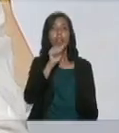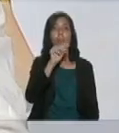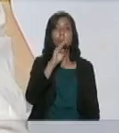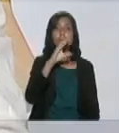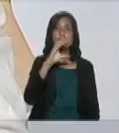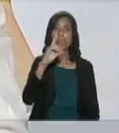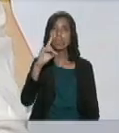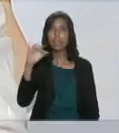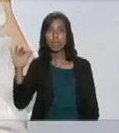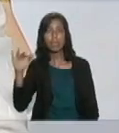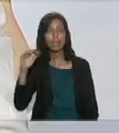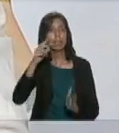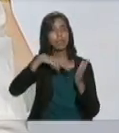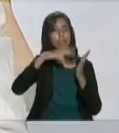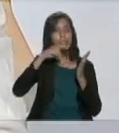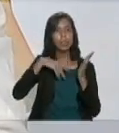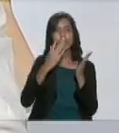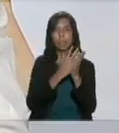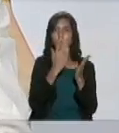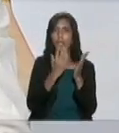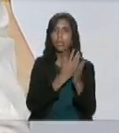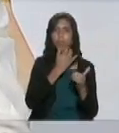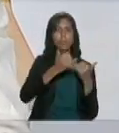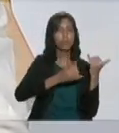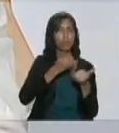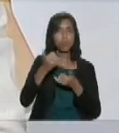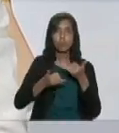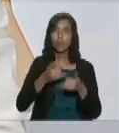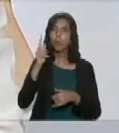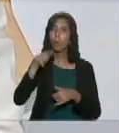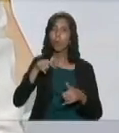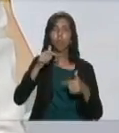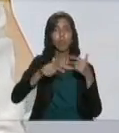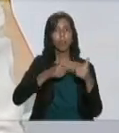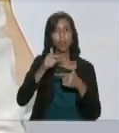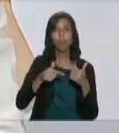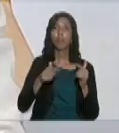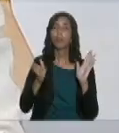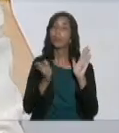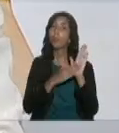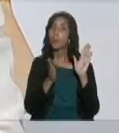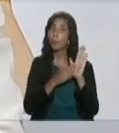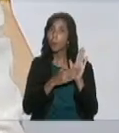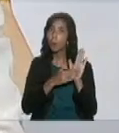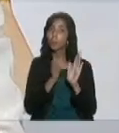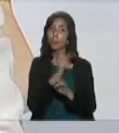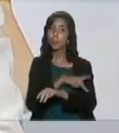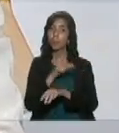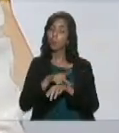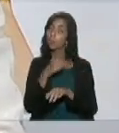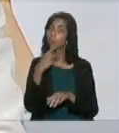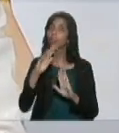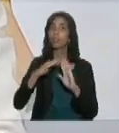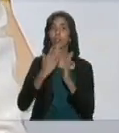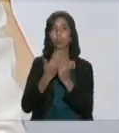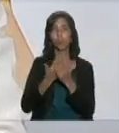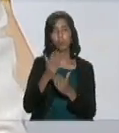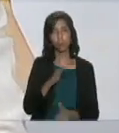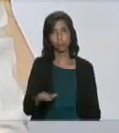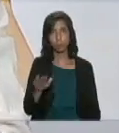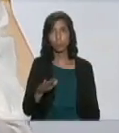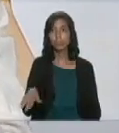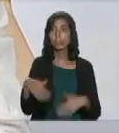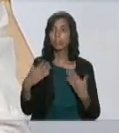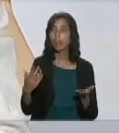do alfabeto, leituras de livros, joguinhos, que são atividades complementares à proposta pedagógica da creche. Então,